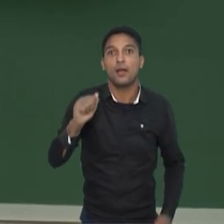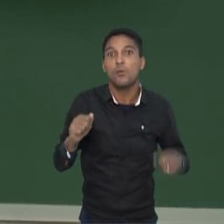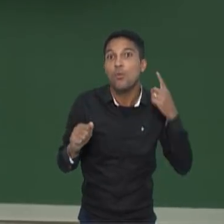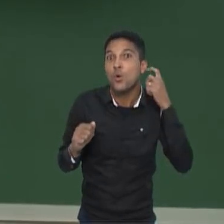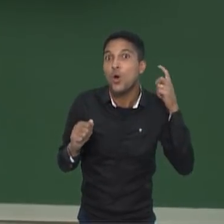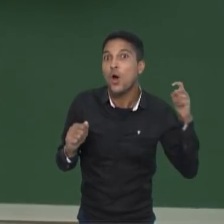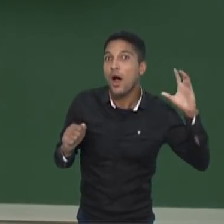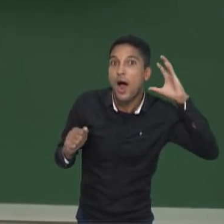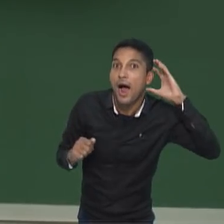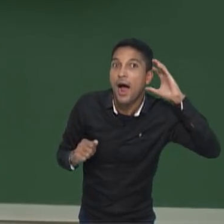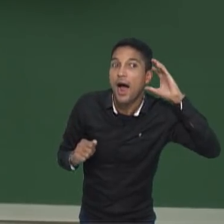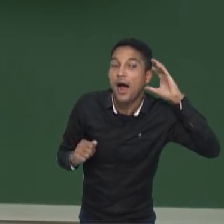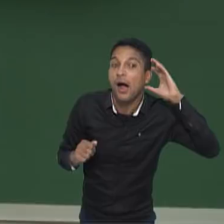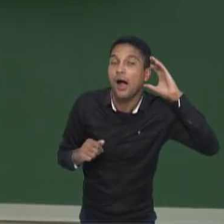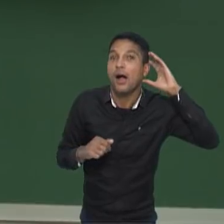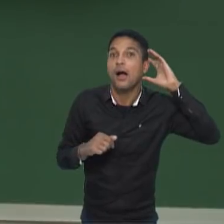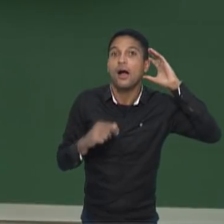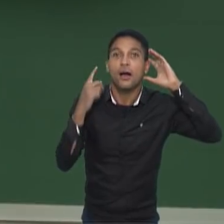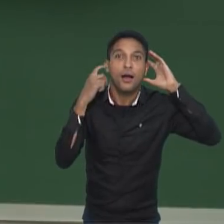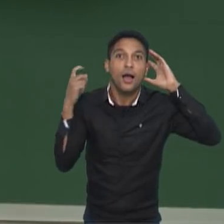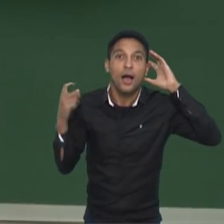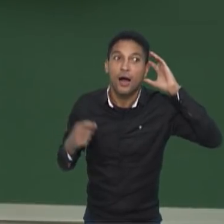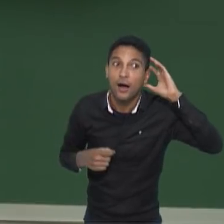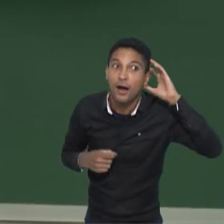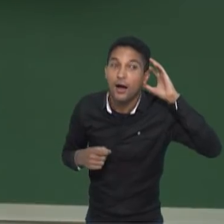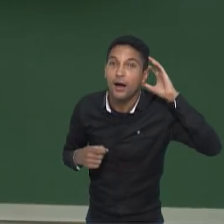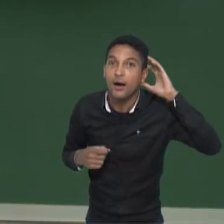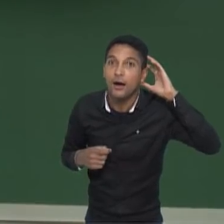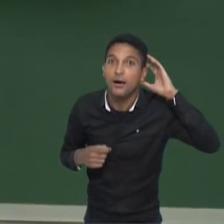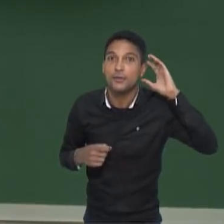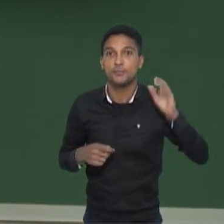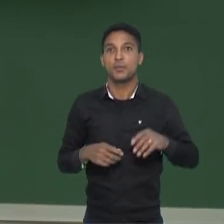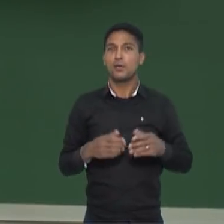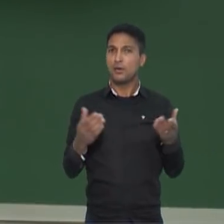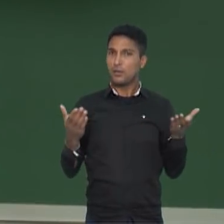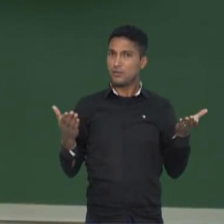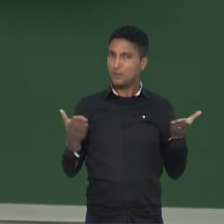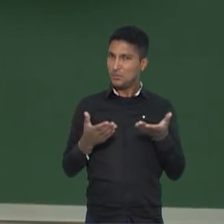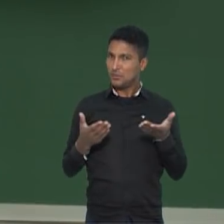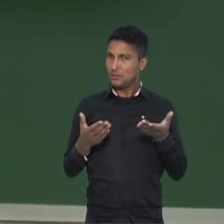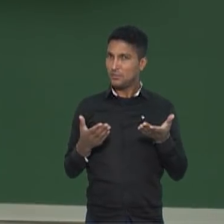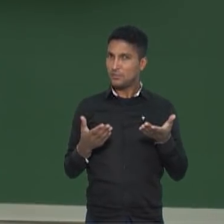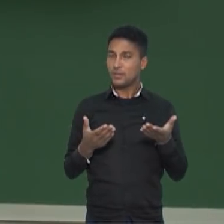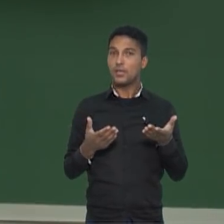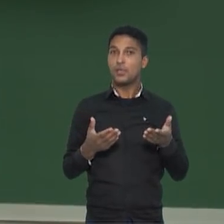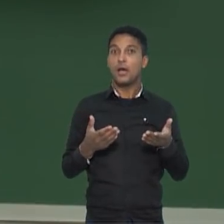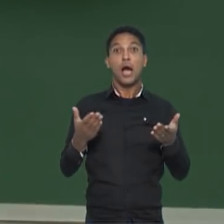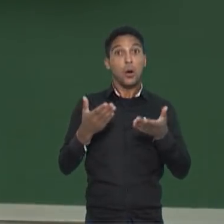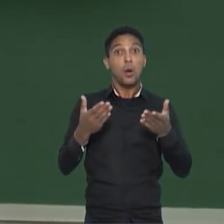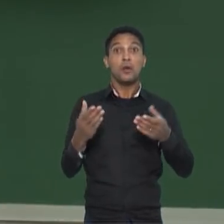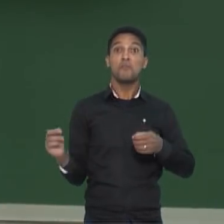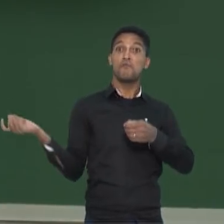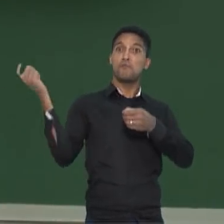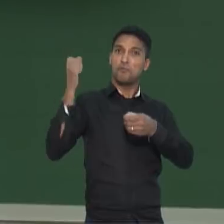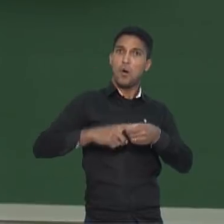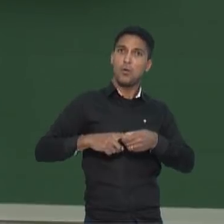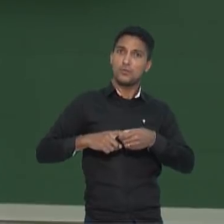minhas pesquisas, essa tendência do áudio tem voltado, estão começando a se fazer radionovelas novamente.